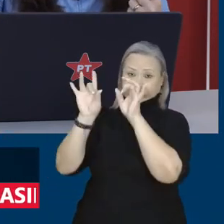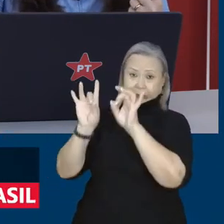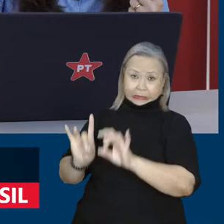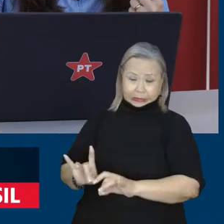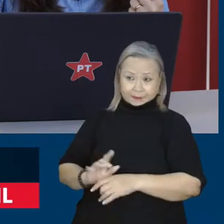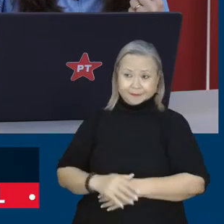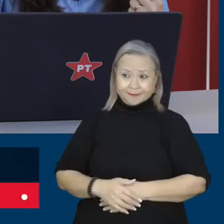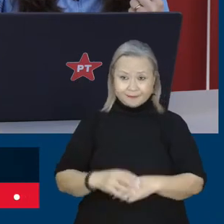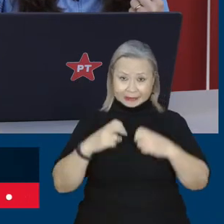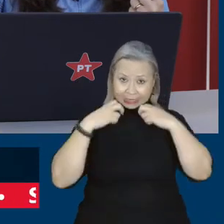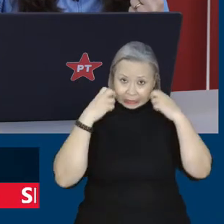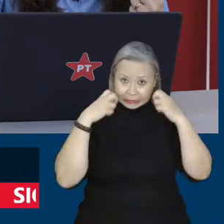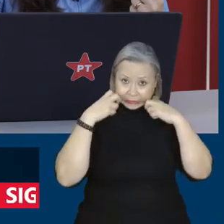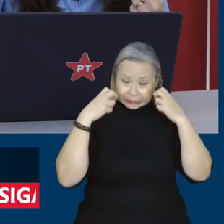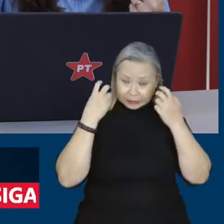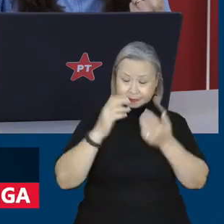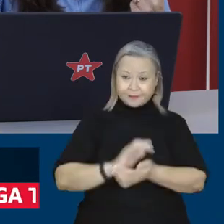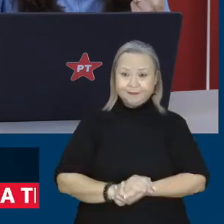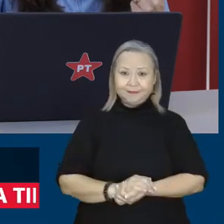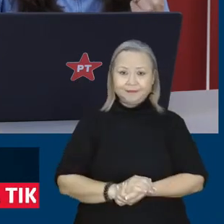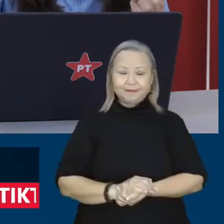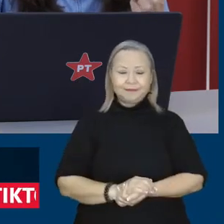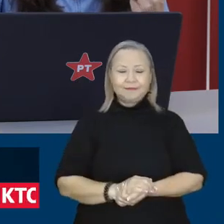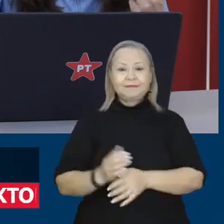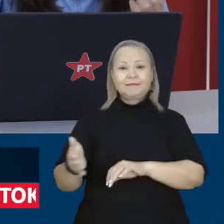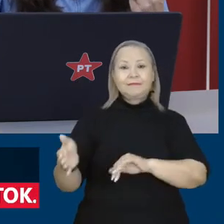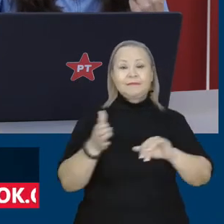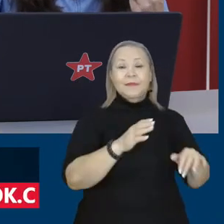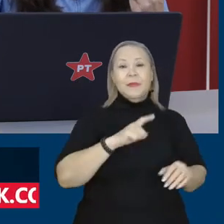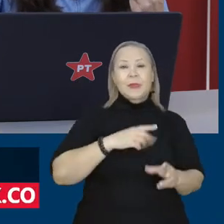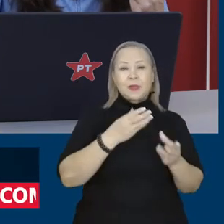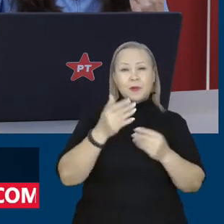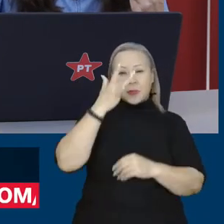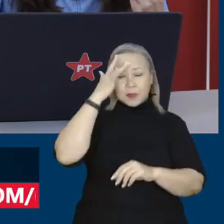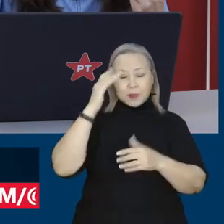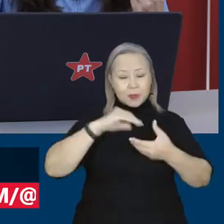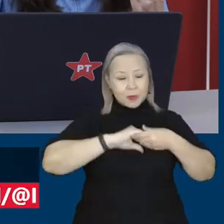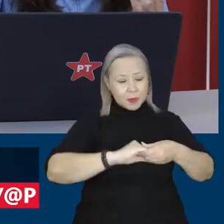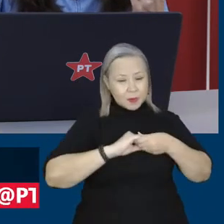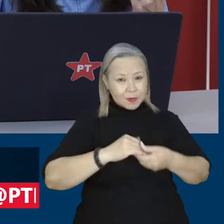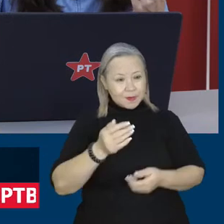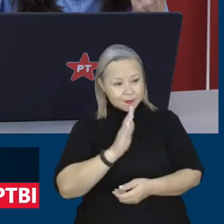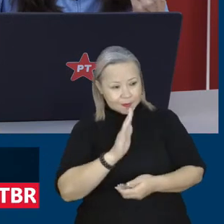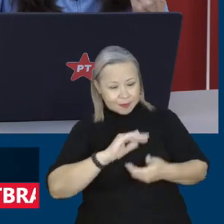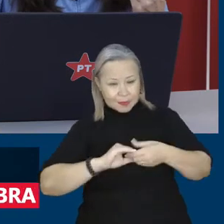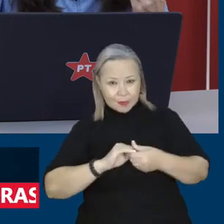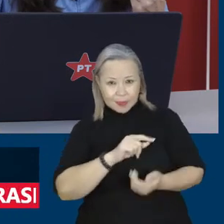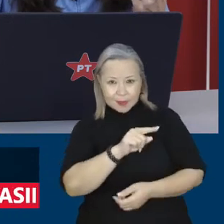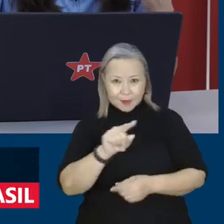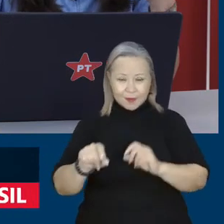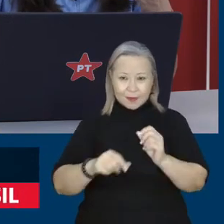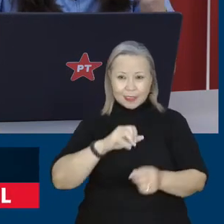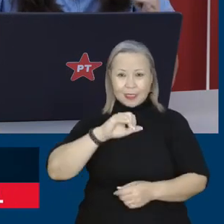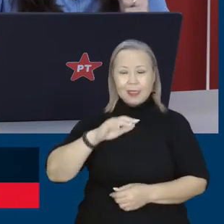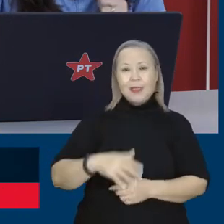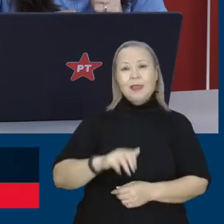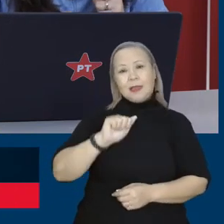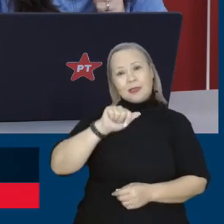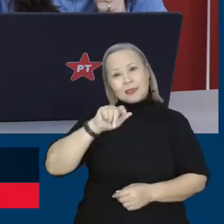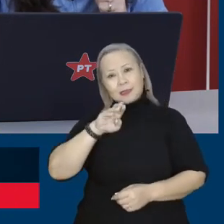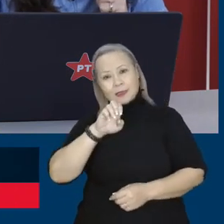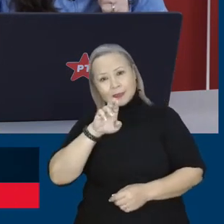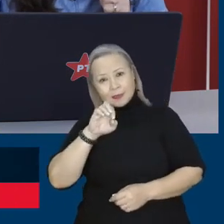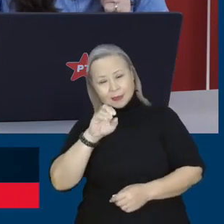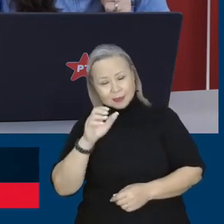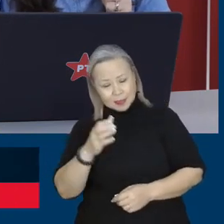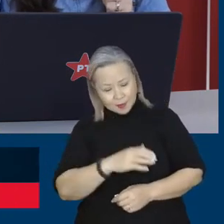muita gente aqui te saudando também a Luzia a Luzia Fernandes Alberto quirone e João Ricardo Rock também Astrid aqui